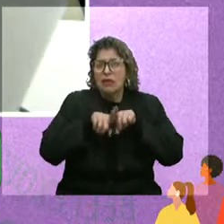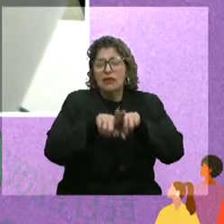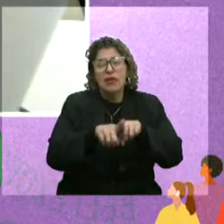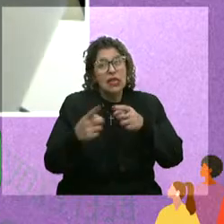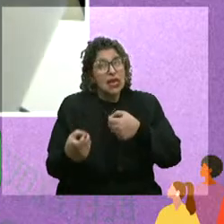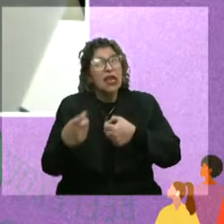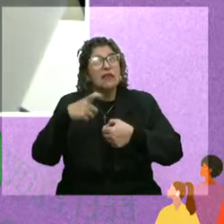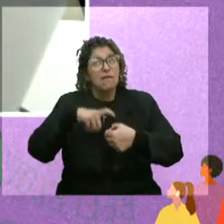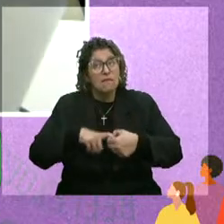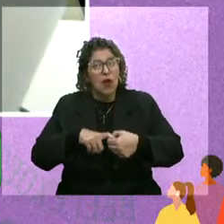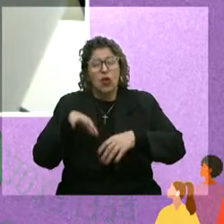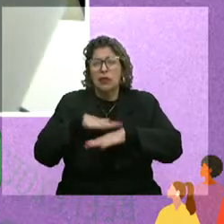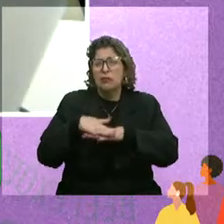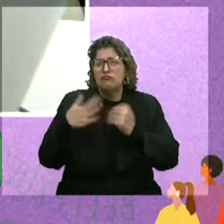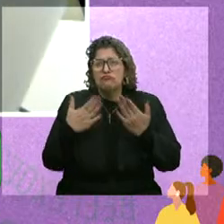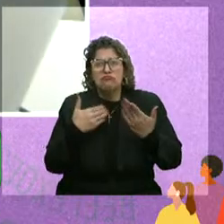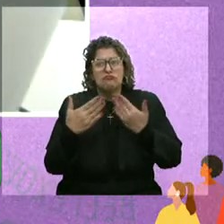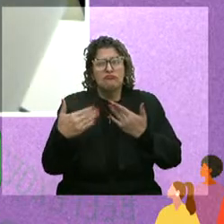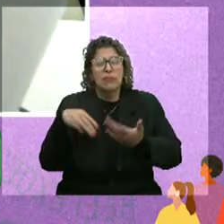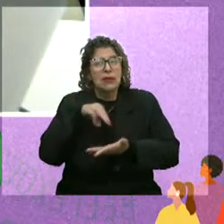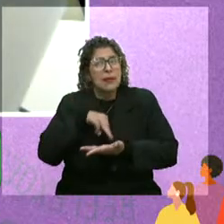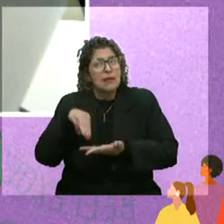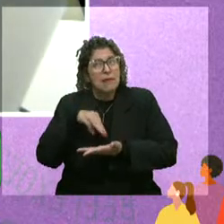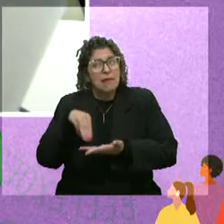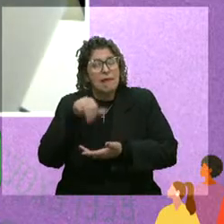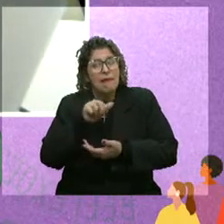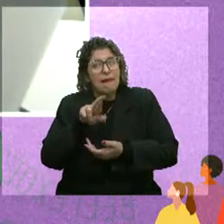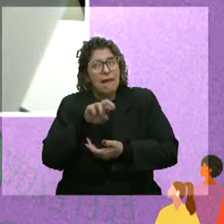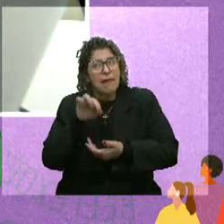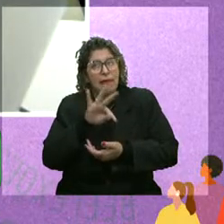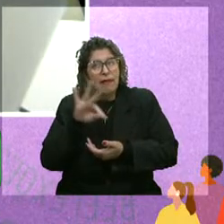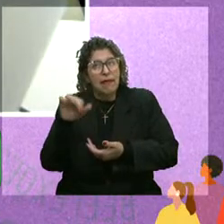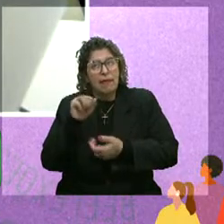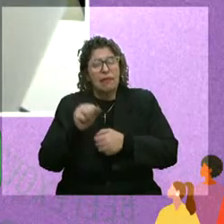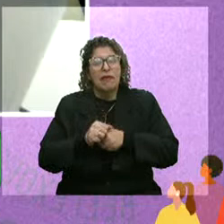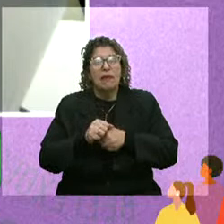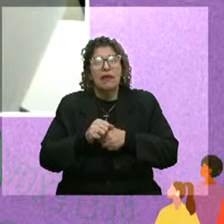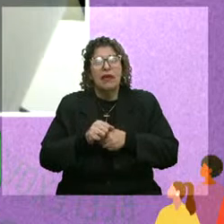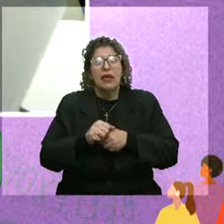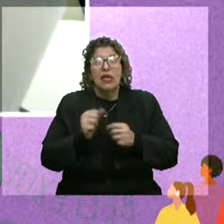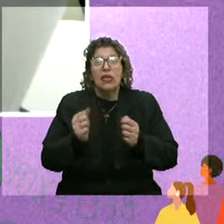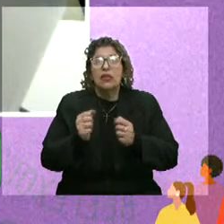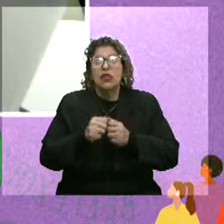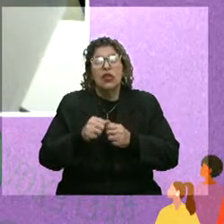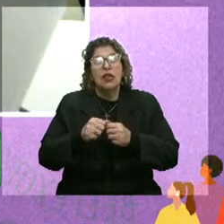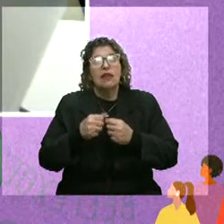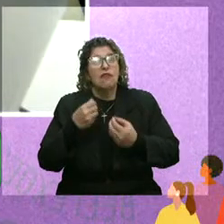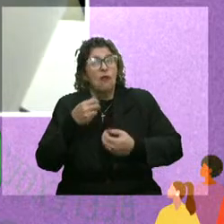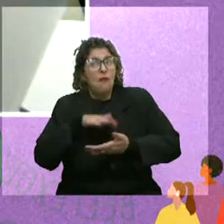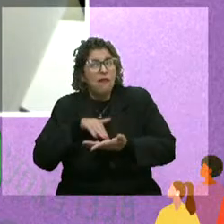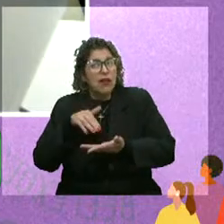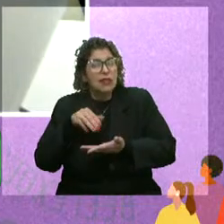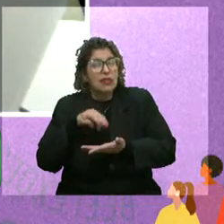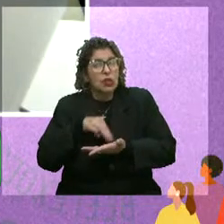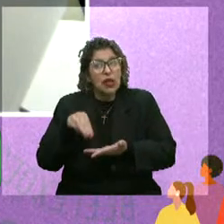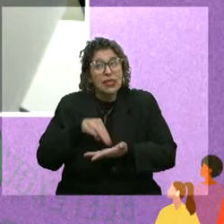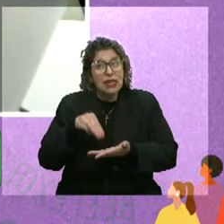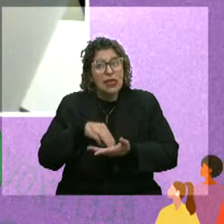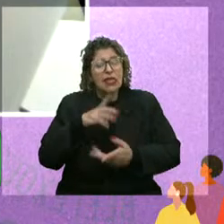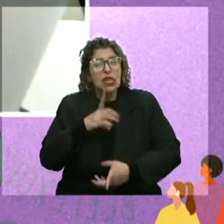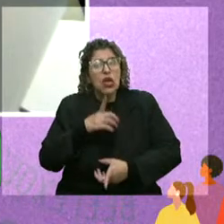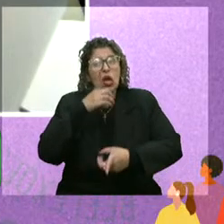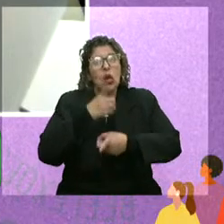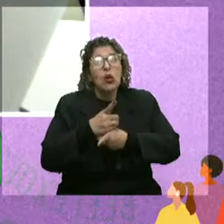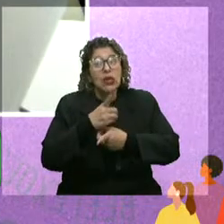retomada. Tenho conversado com a secretária Rita da preocupação da Federação dos Hospitais, juntamente com a secretaria, de